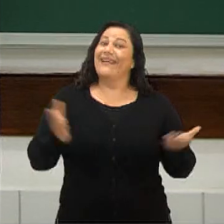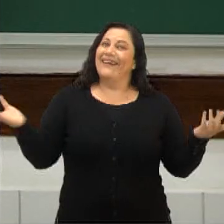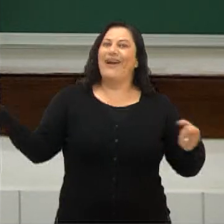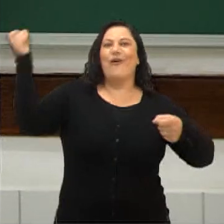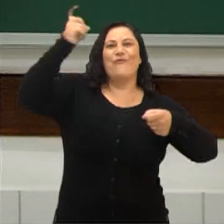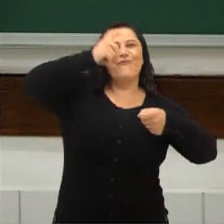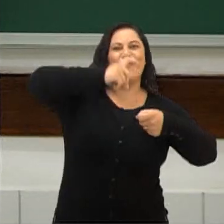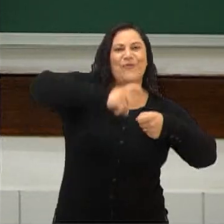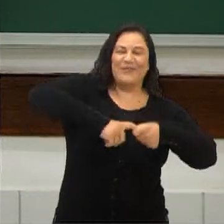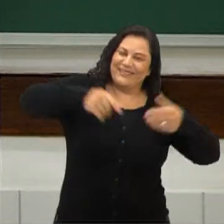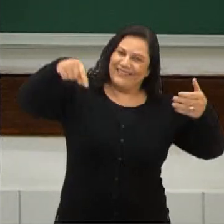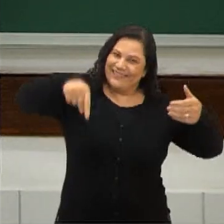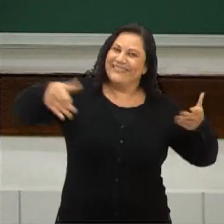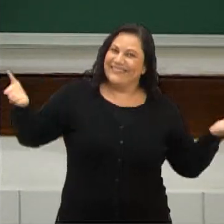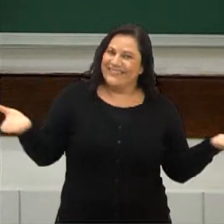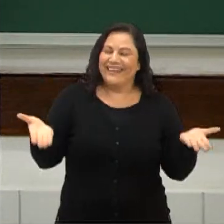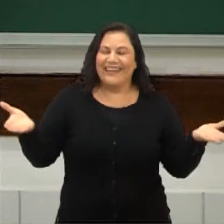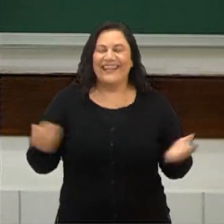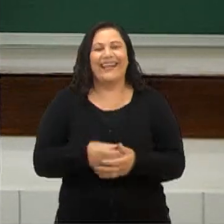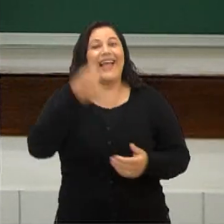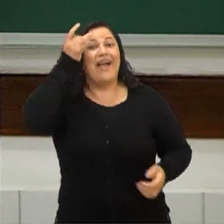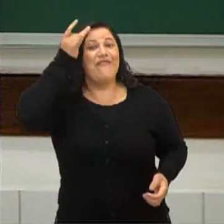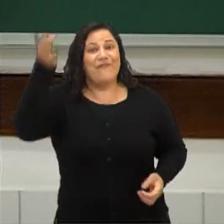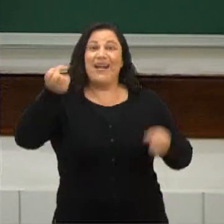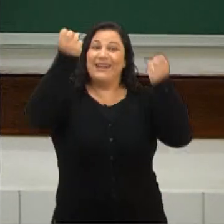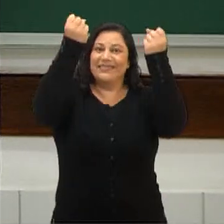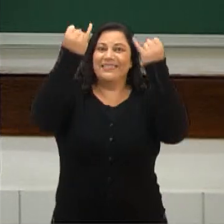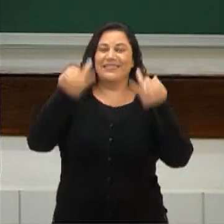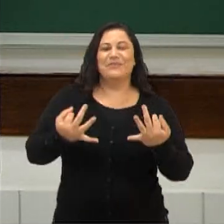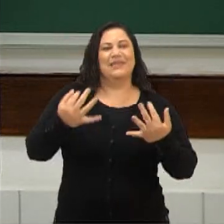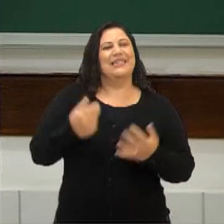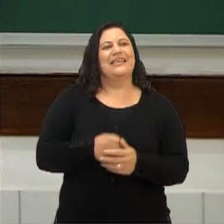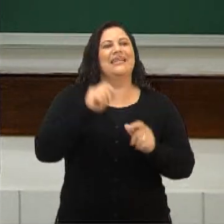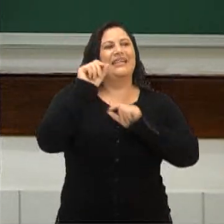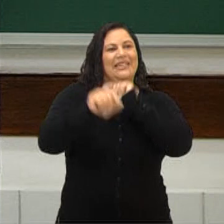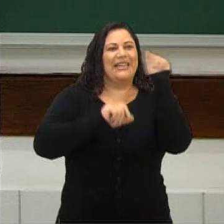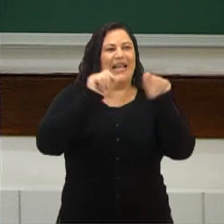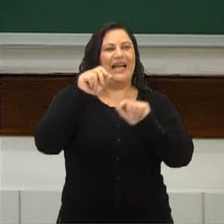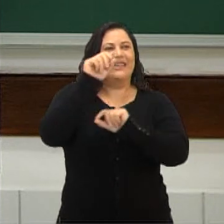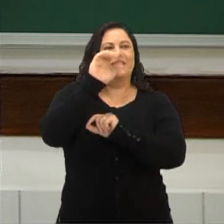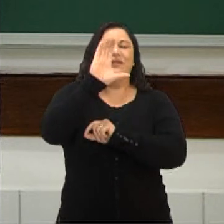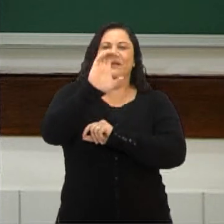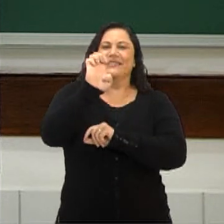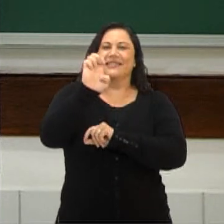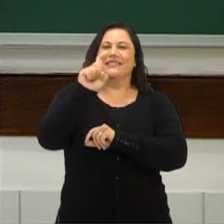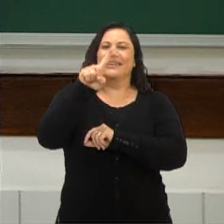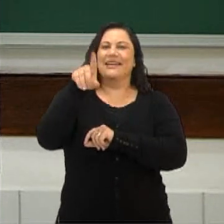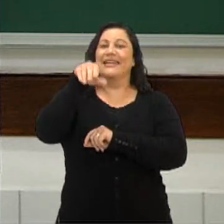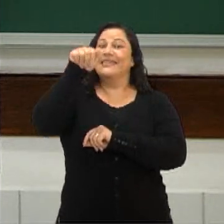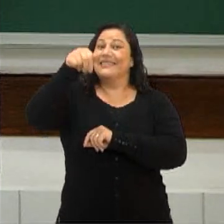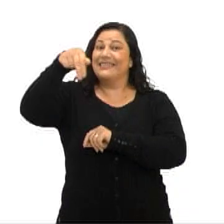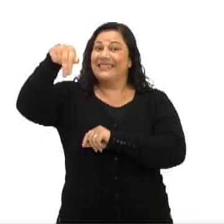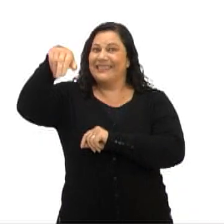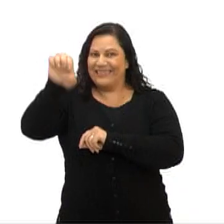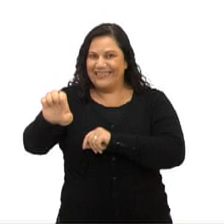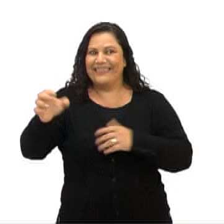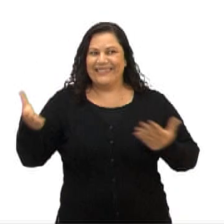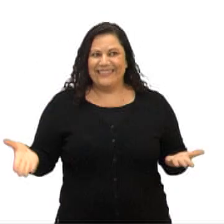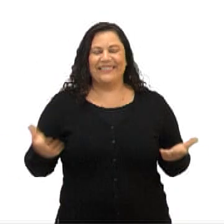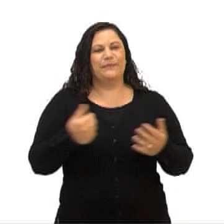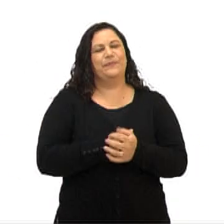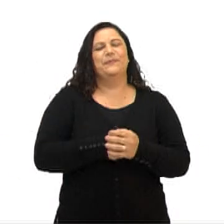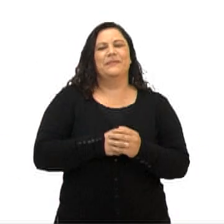Voltamos aqui, né, pessoal? Fácil, né, falar de Cézanne, tanta coisa, geometrização, inspiração do cubismo. Não